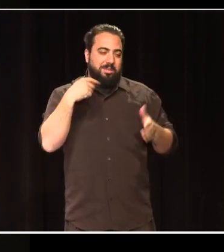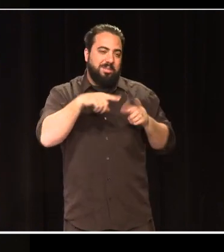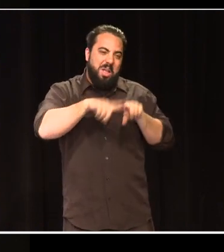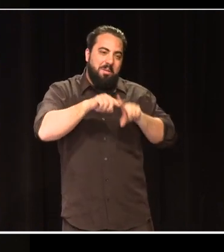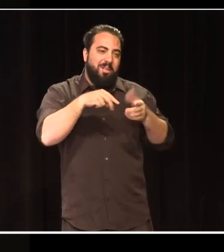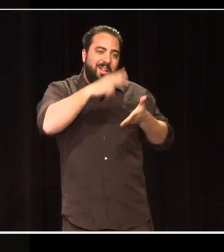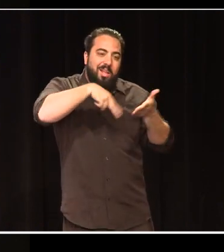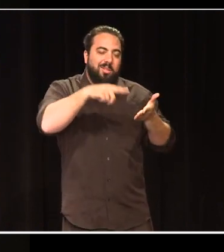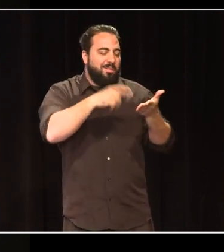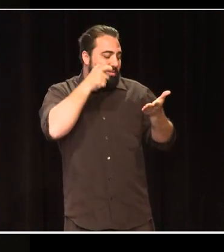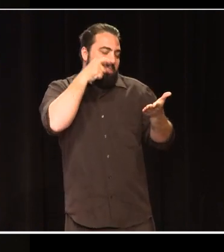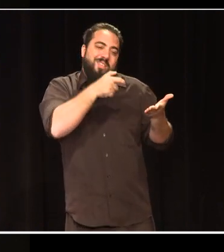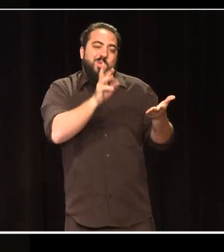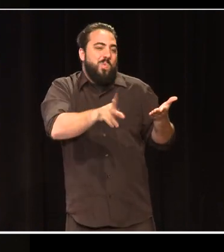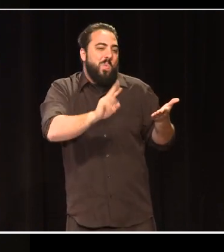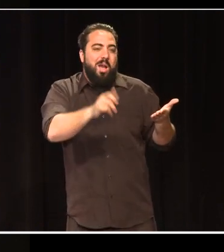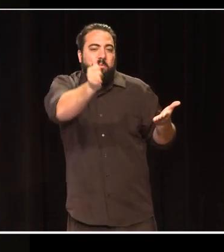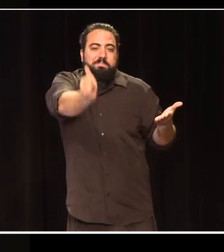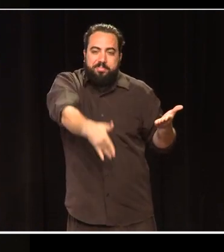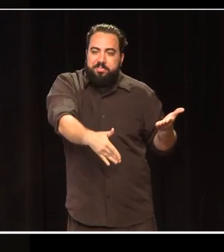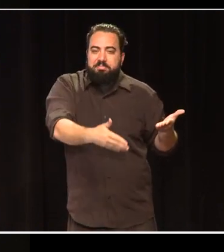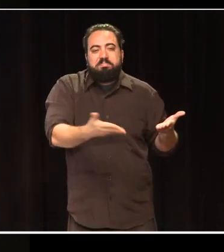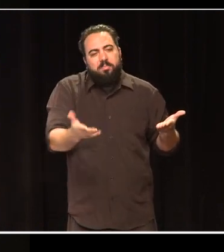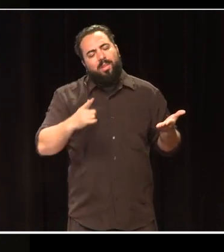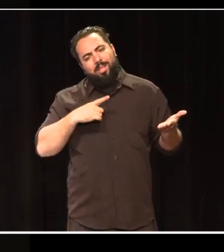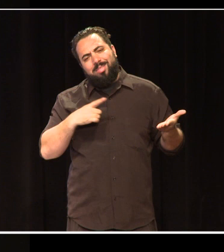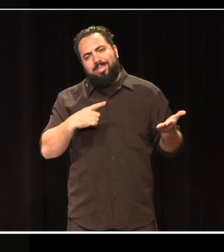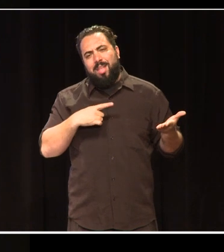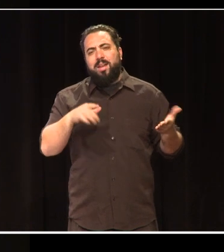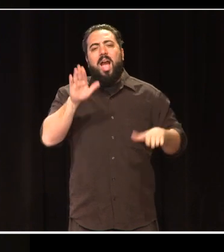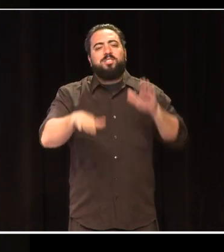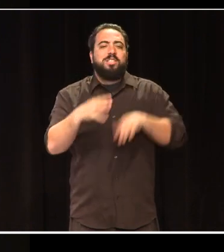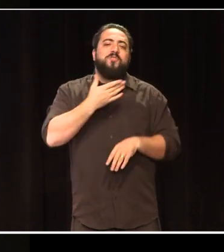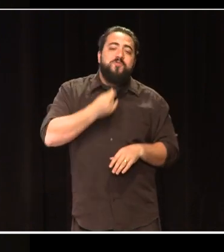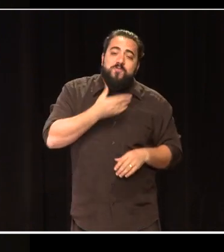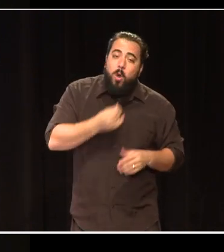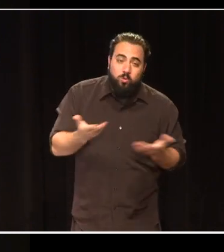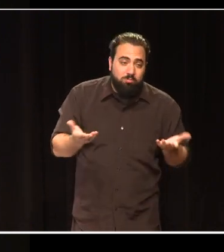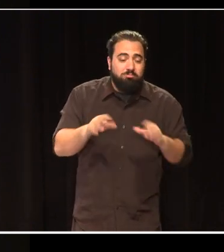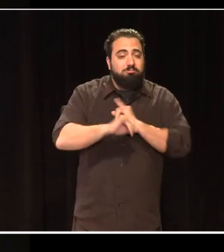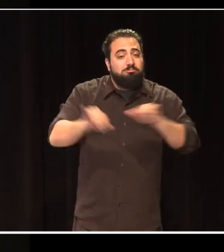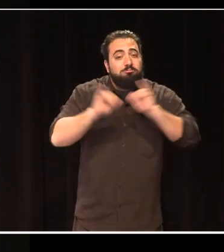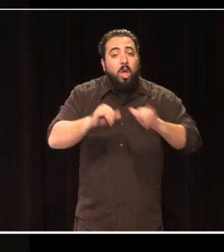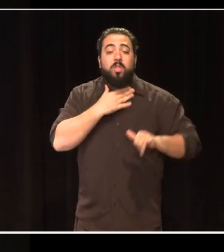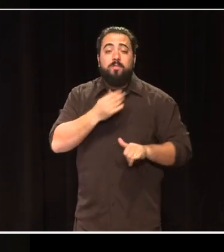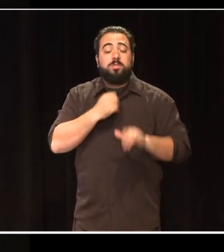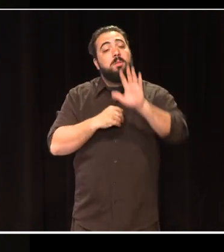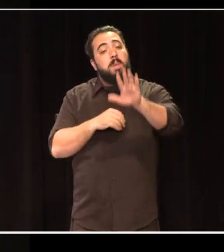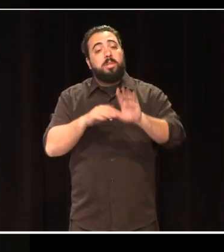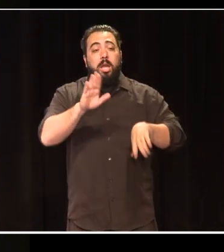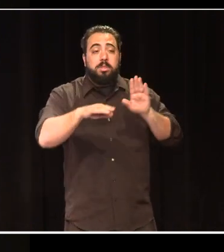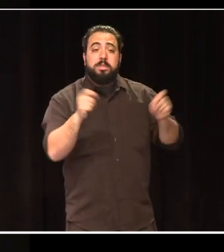interessante, enfim, tem as fake news aí que a gente, né, tanto fala, mas é uma possibilidade de debate,